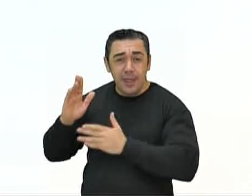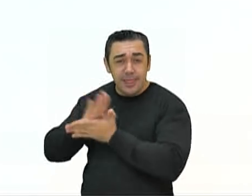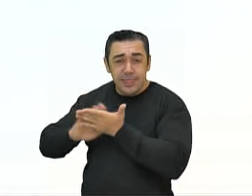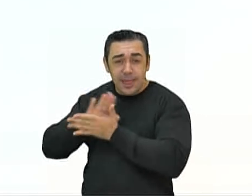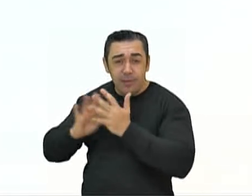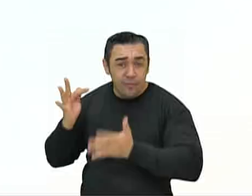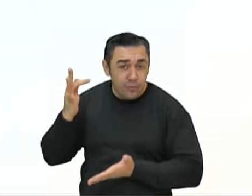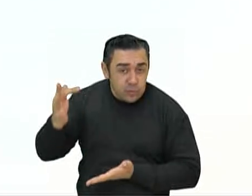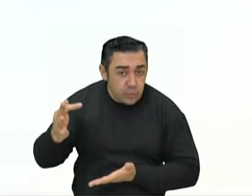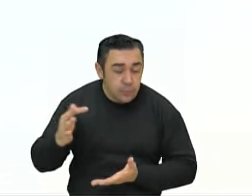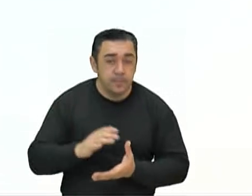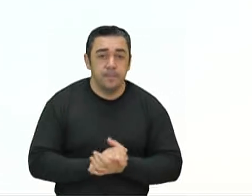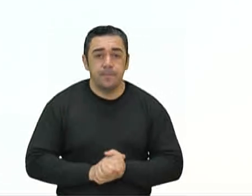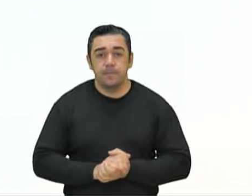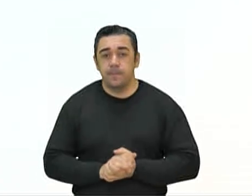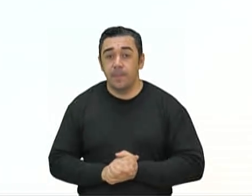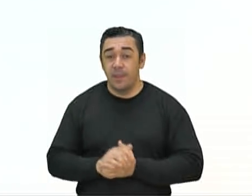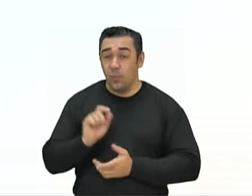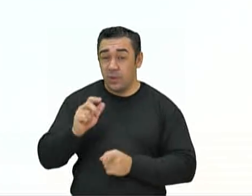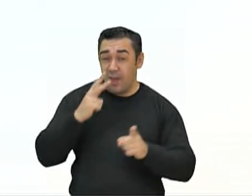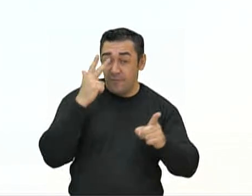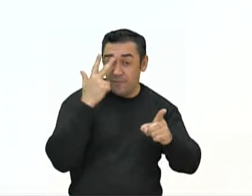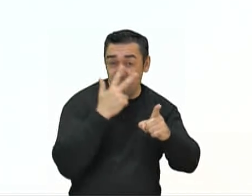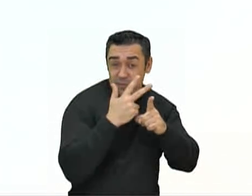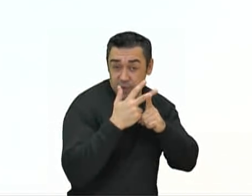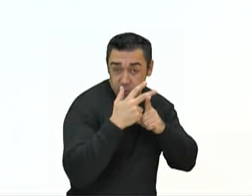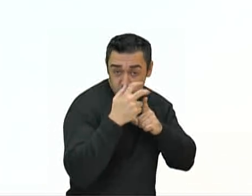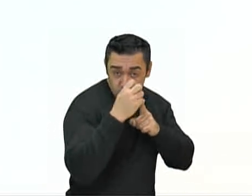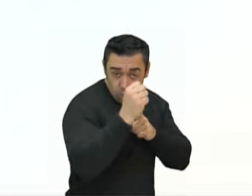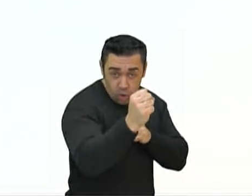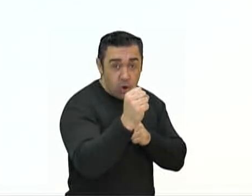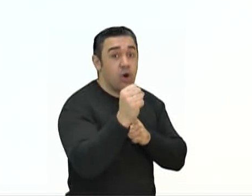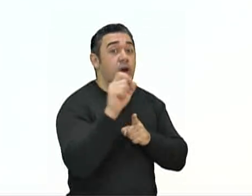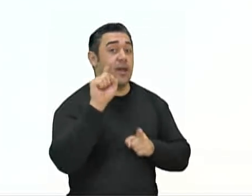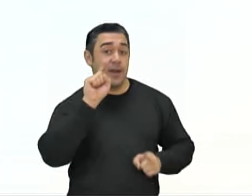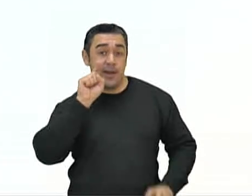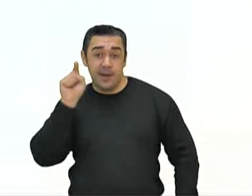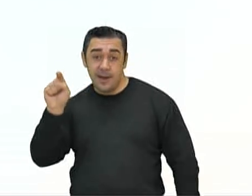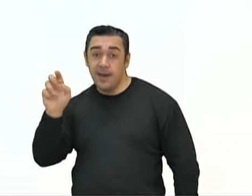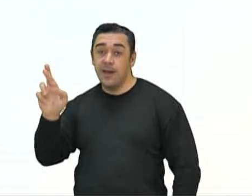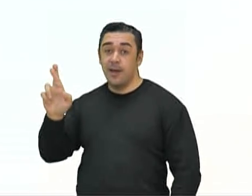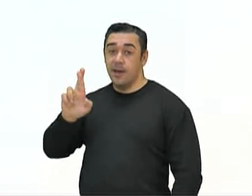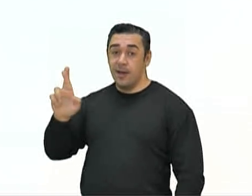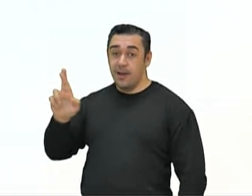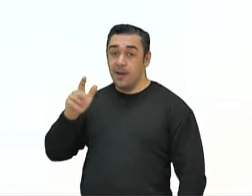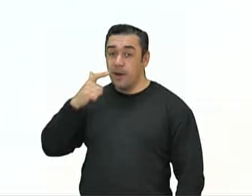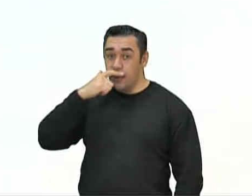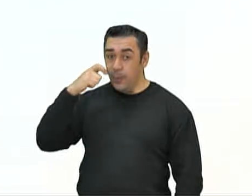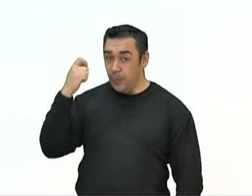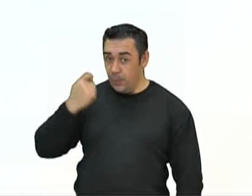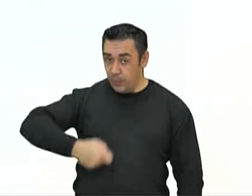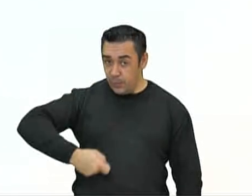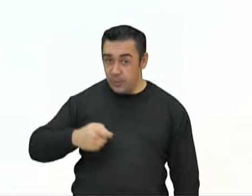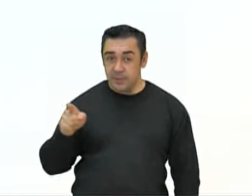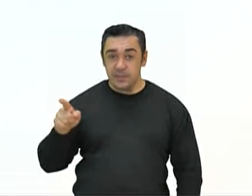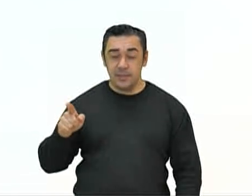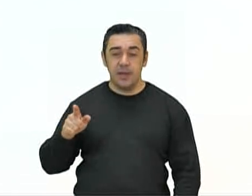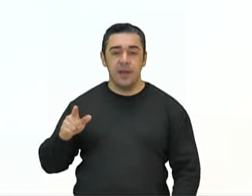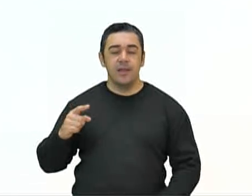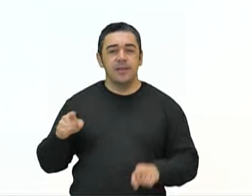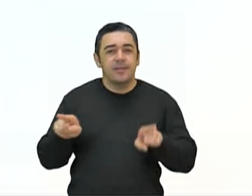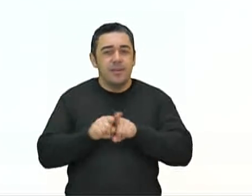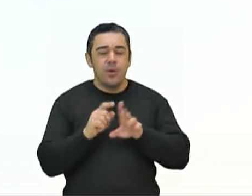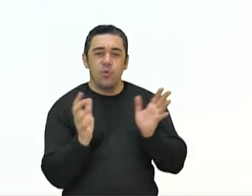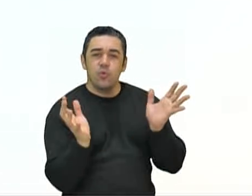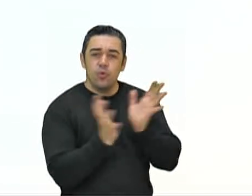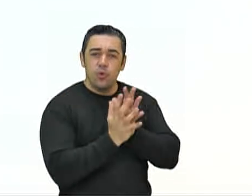A vitória socialista na Rússia também contribuiu para o medo por parte da burguesia